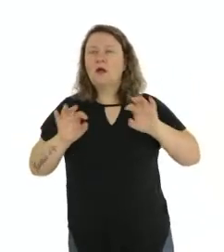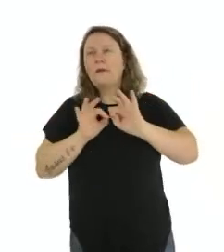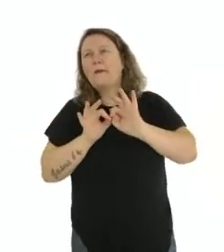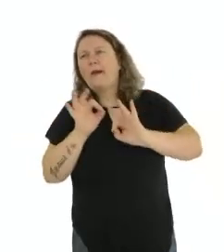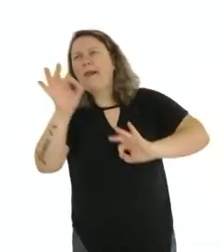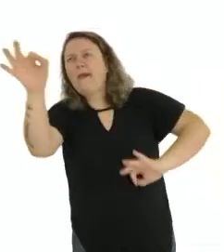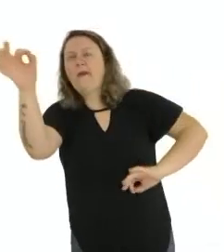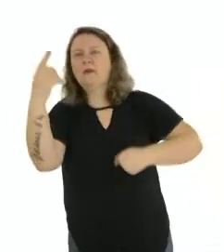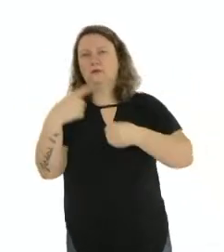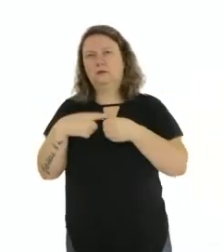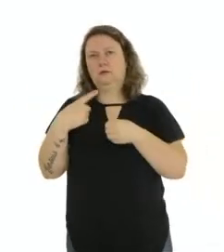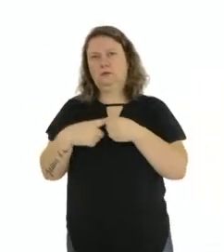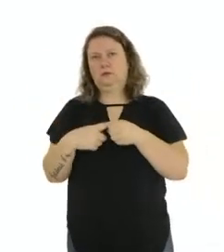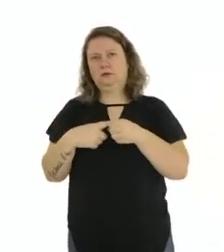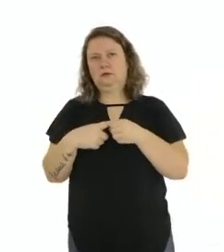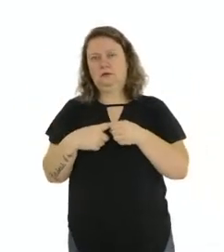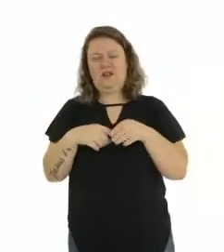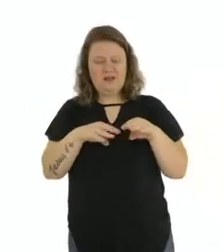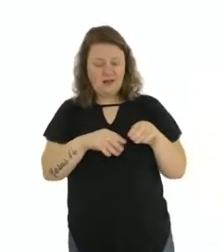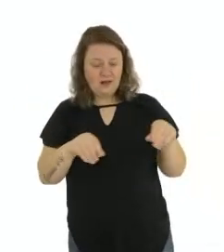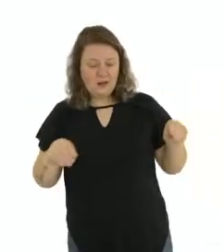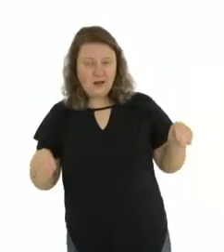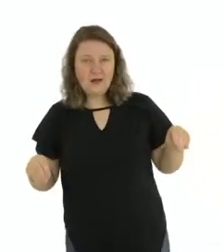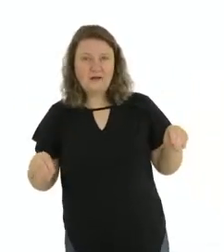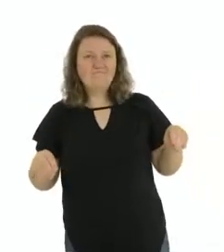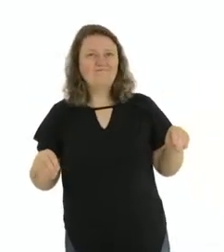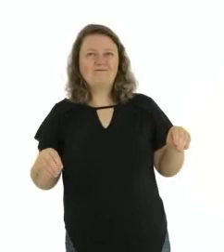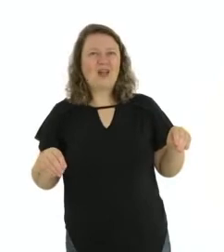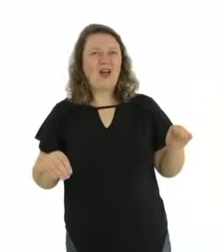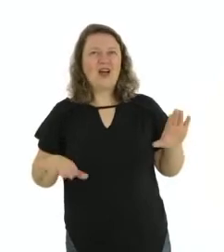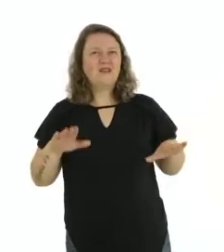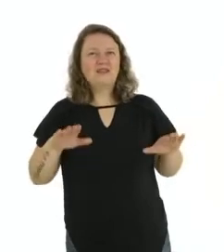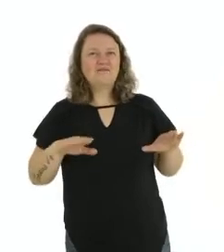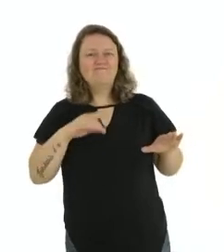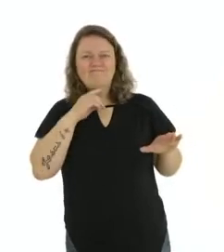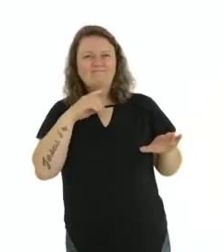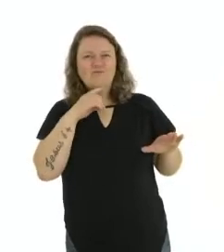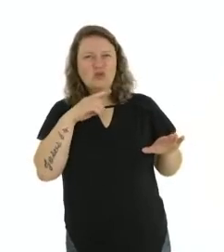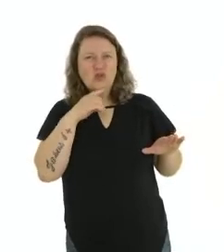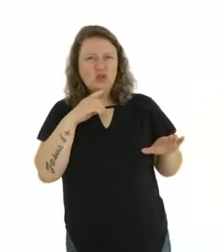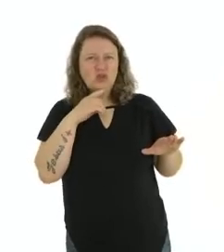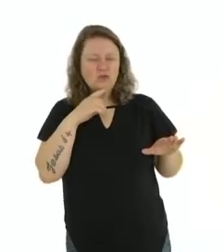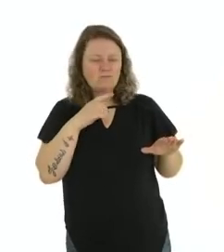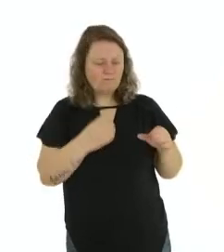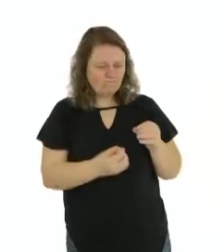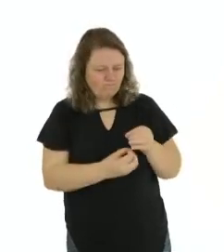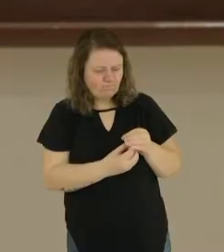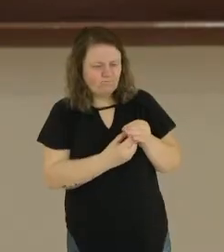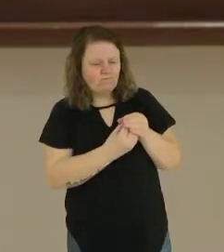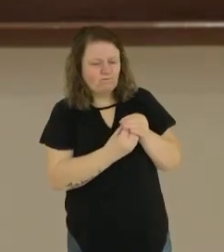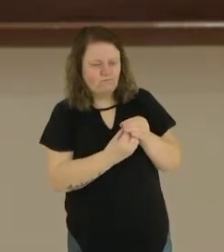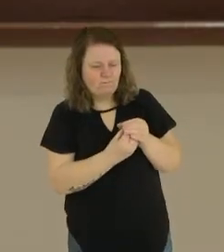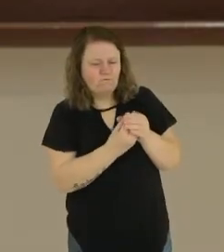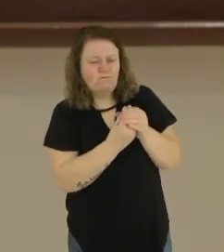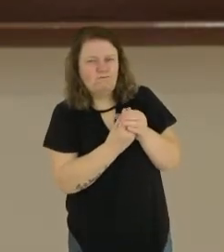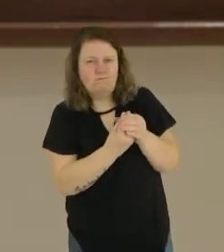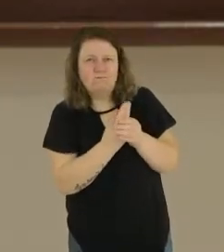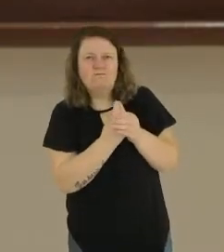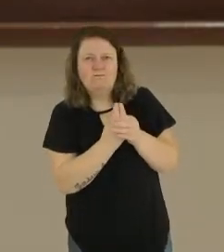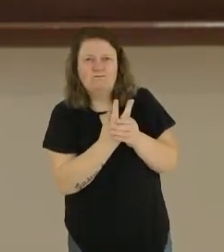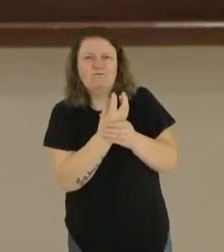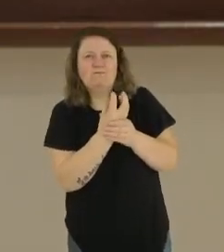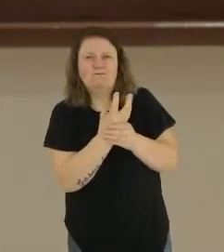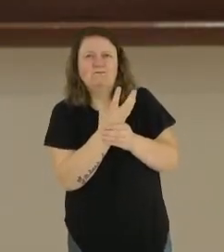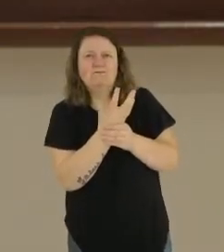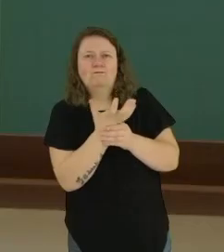cidades. As terras nem sempre eram adequadas ao cultivo dos produtos. E isso fazia com que eles tivessem um